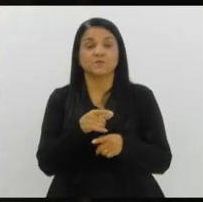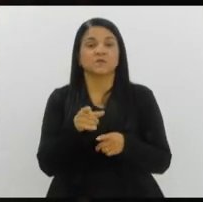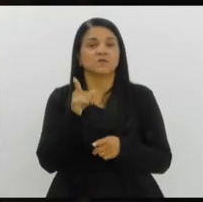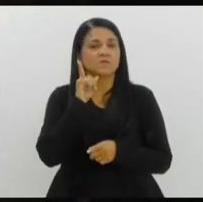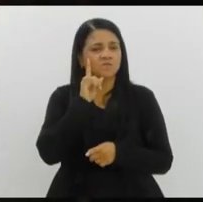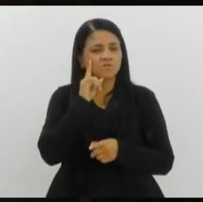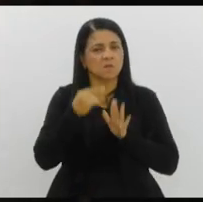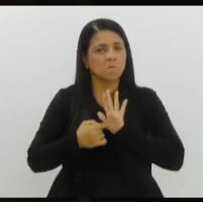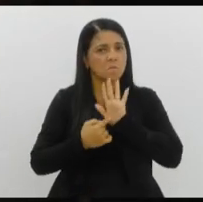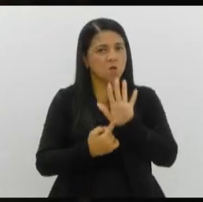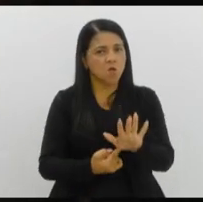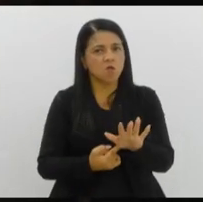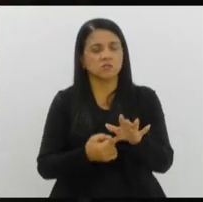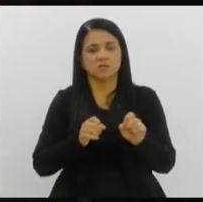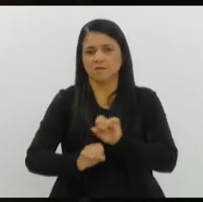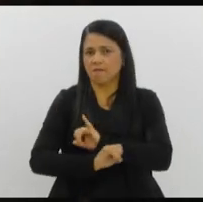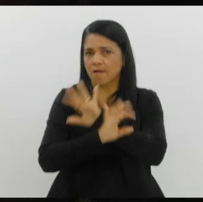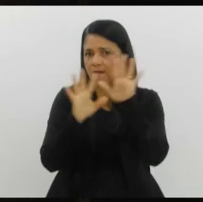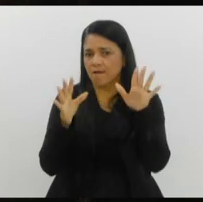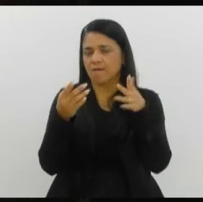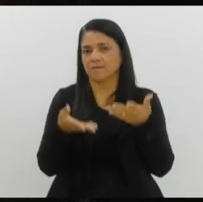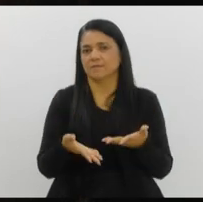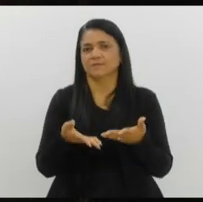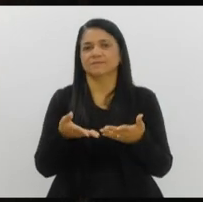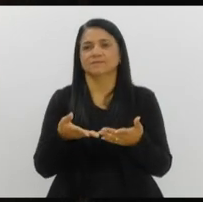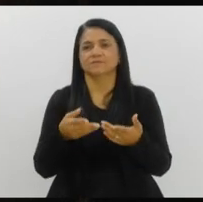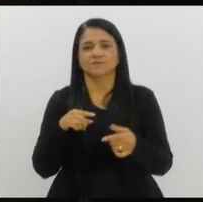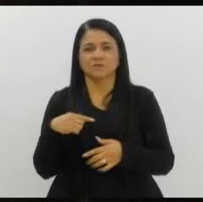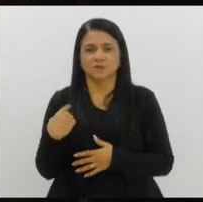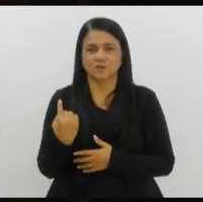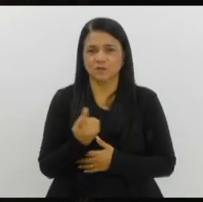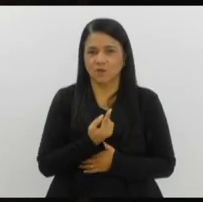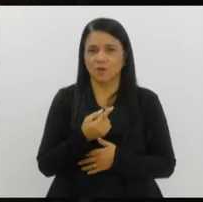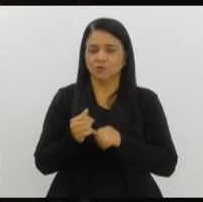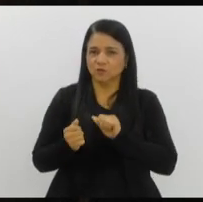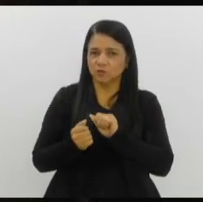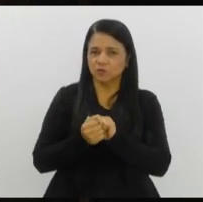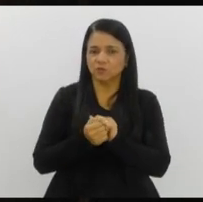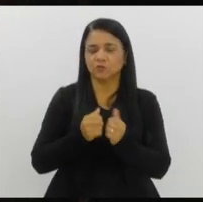mais evidente, cada vez fica mais claro. Por isso, nós aqui, junto com